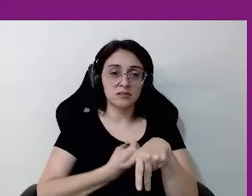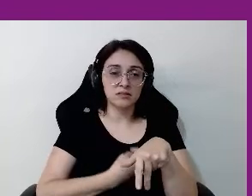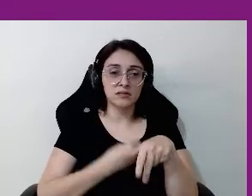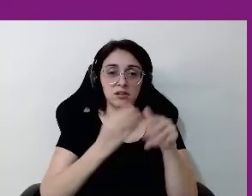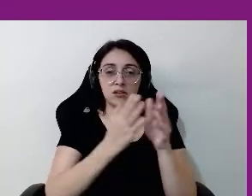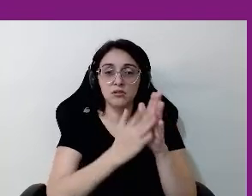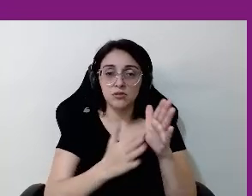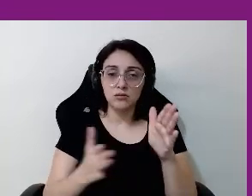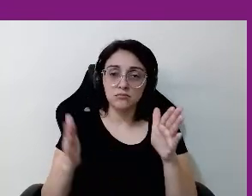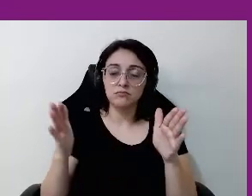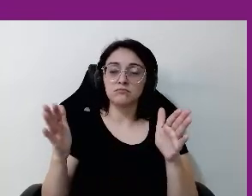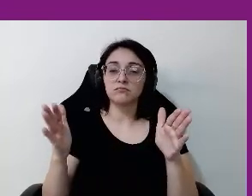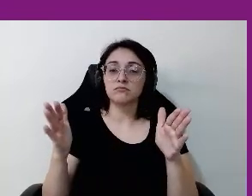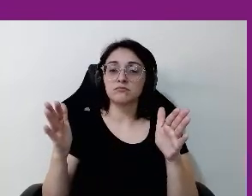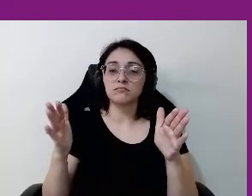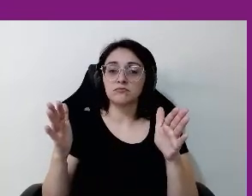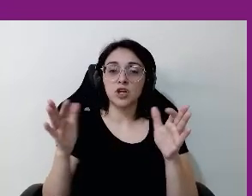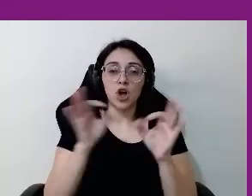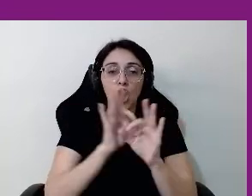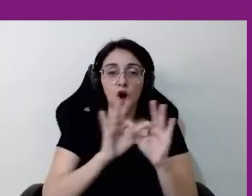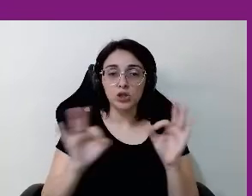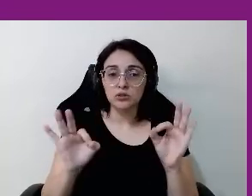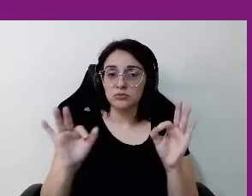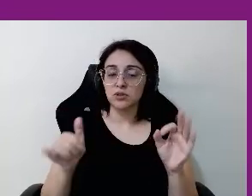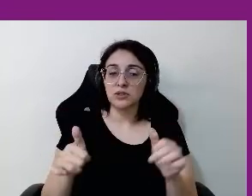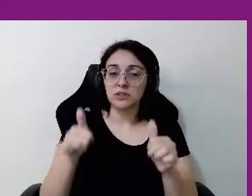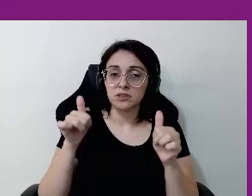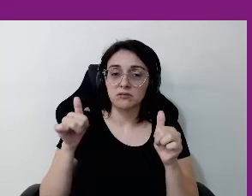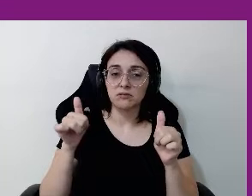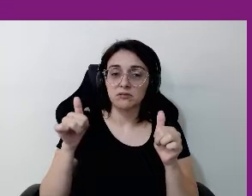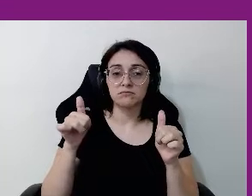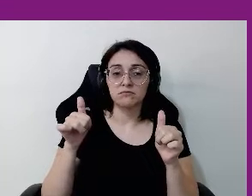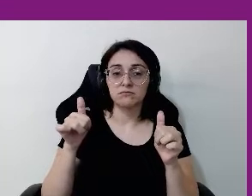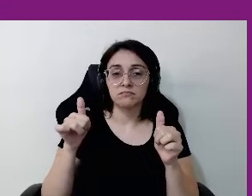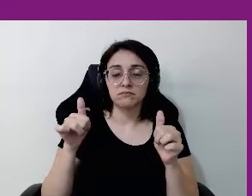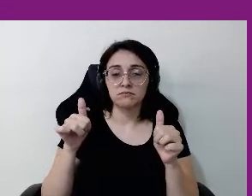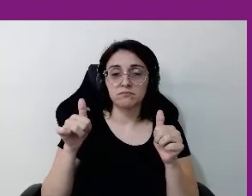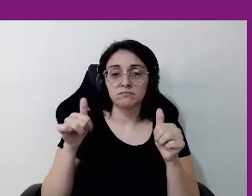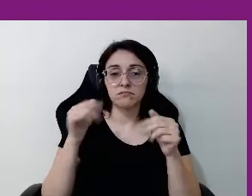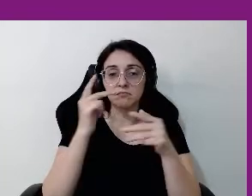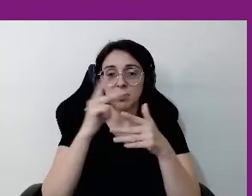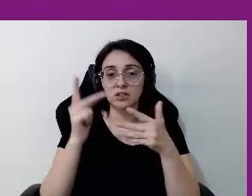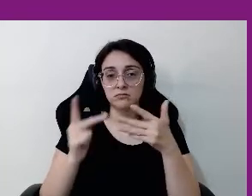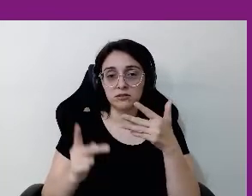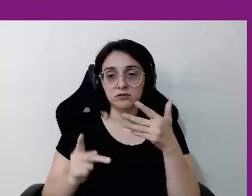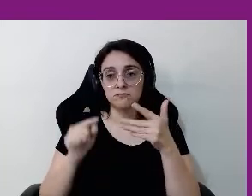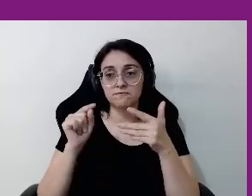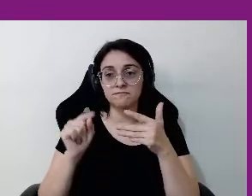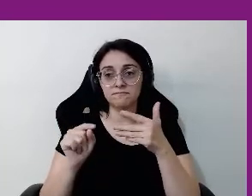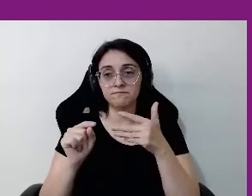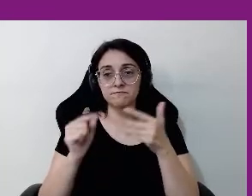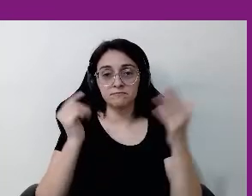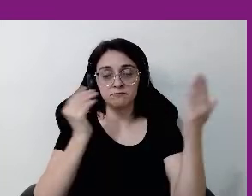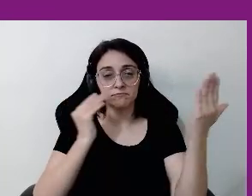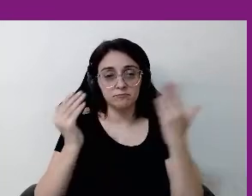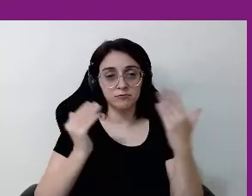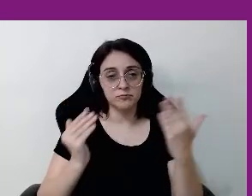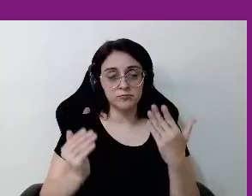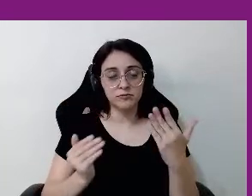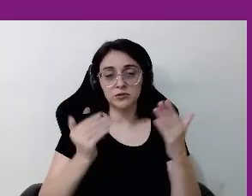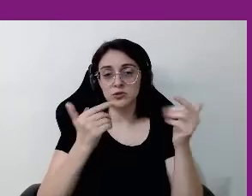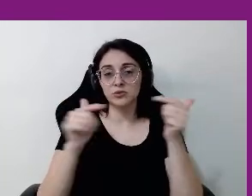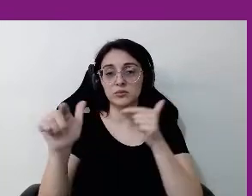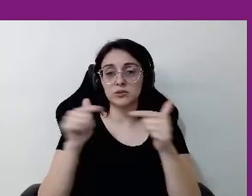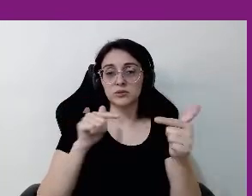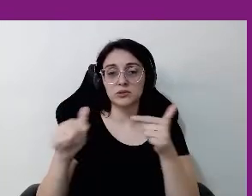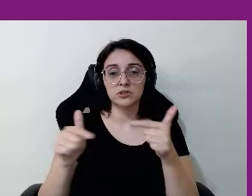zona ótima ou ideal de parâmetros comparado com as